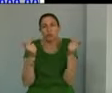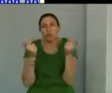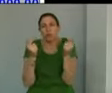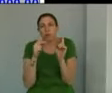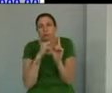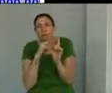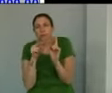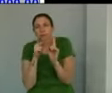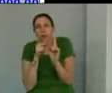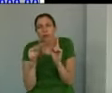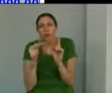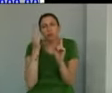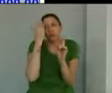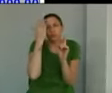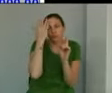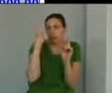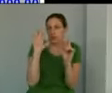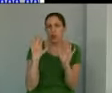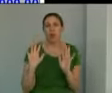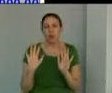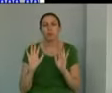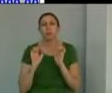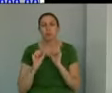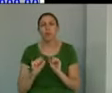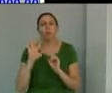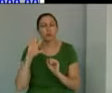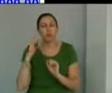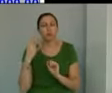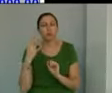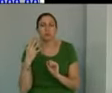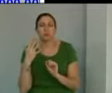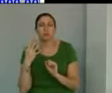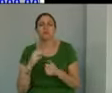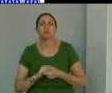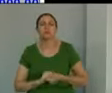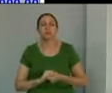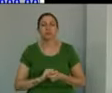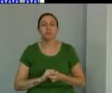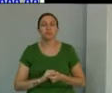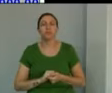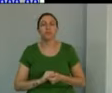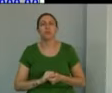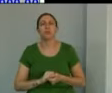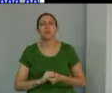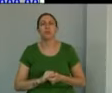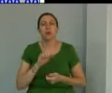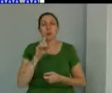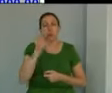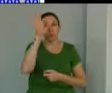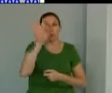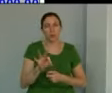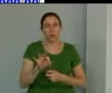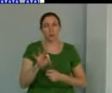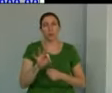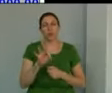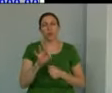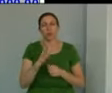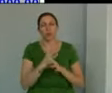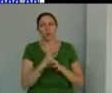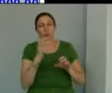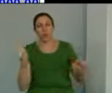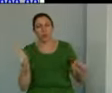temos a reserva normal, 5.663.000. Ela está estabelecida em 1% da receita corrente líquida, né, que está